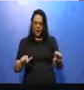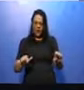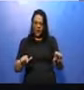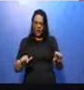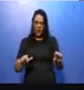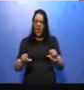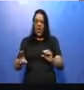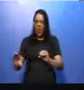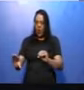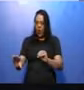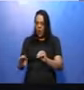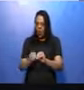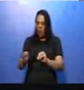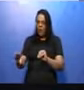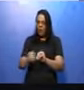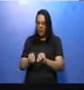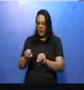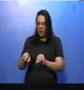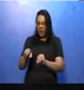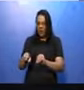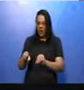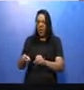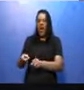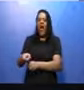a nossa matéria de hoje?